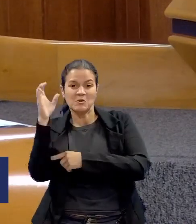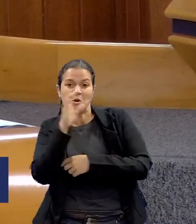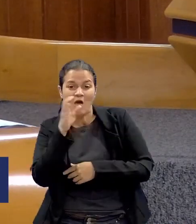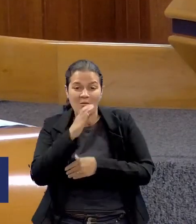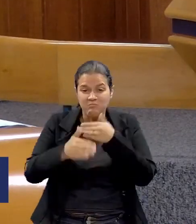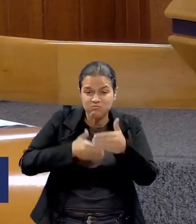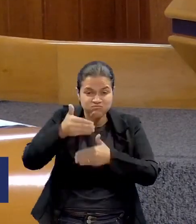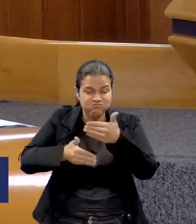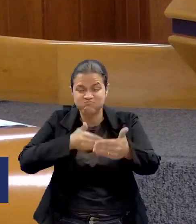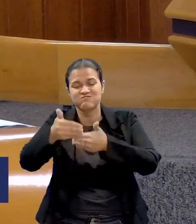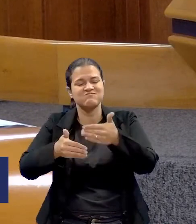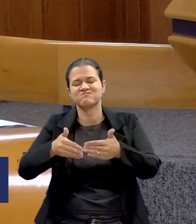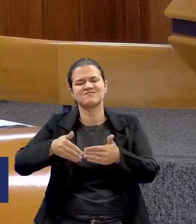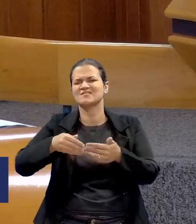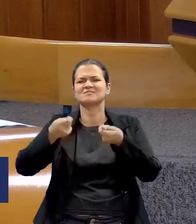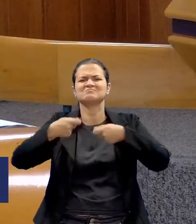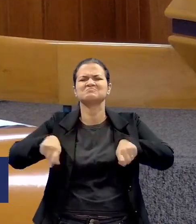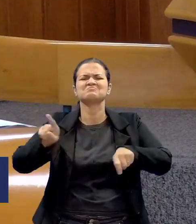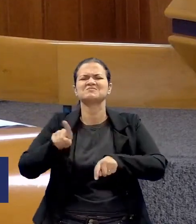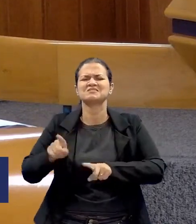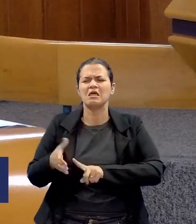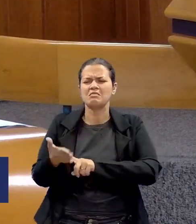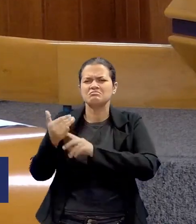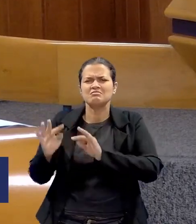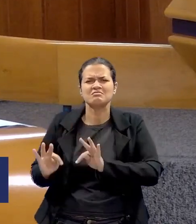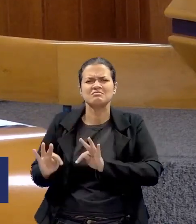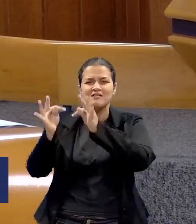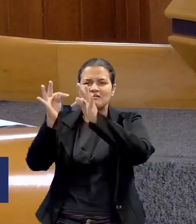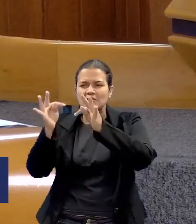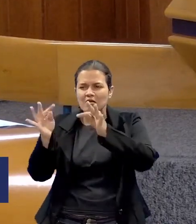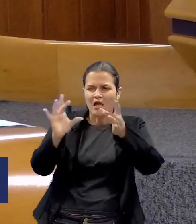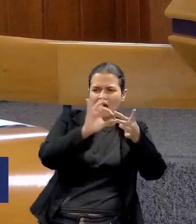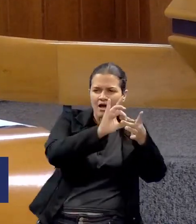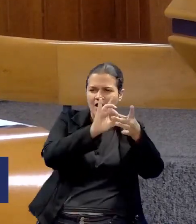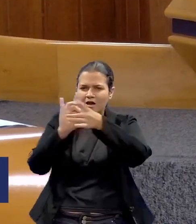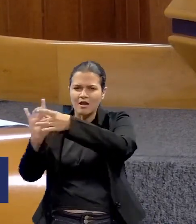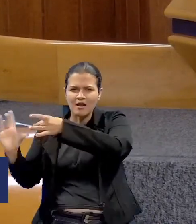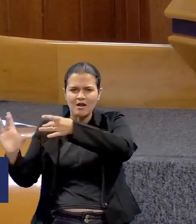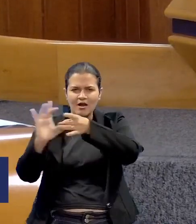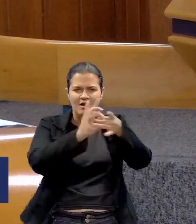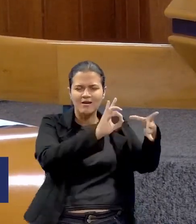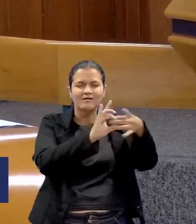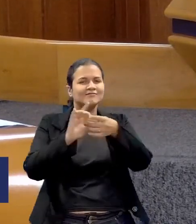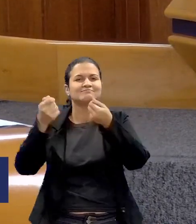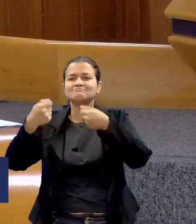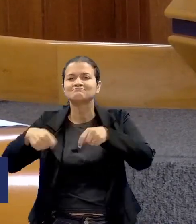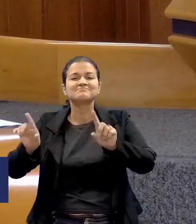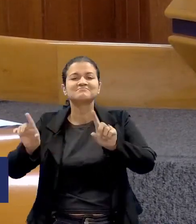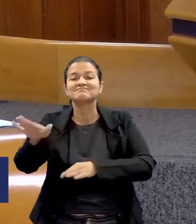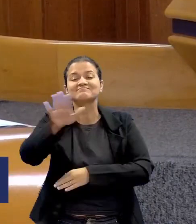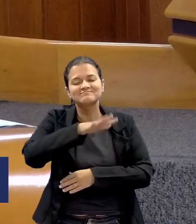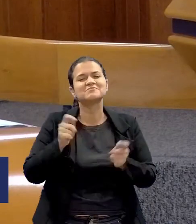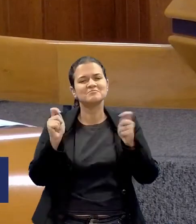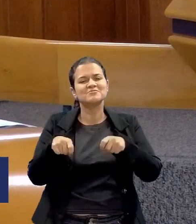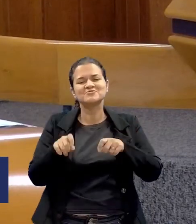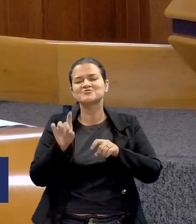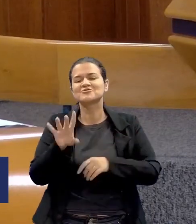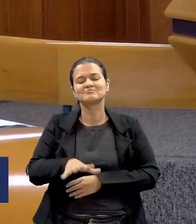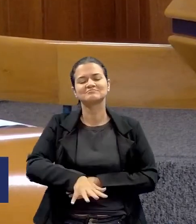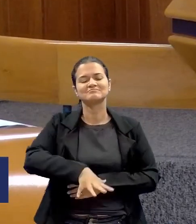nós não precisamos de tecnologia para conectar, não. Basta respirar,